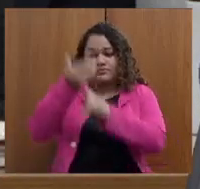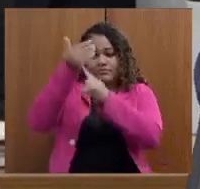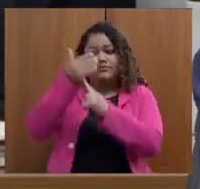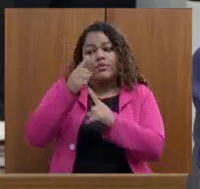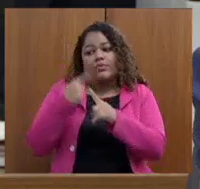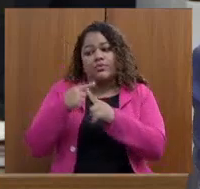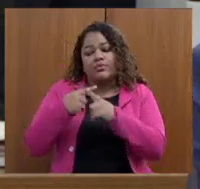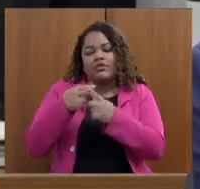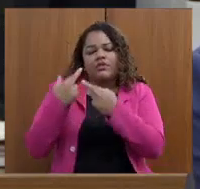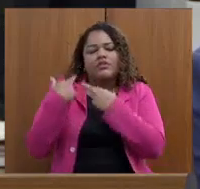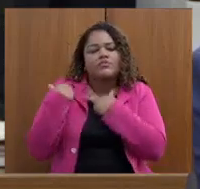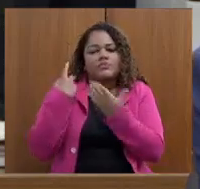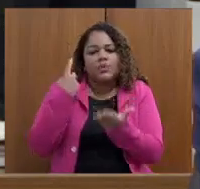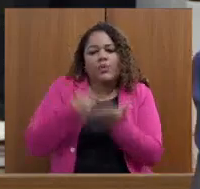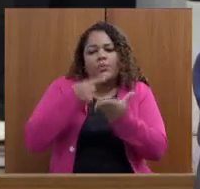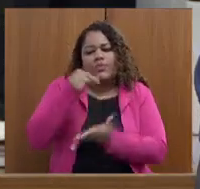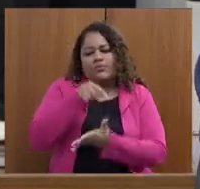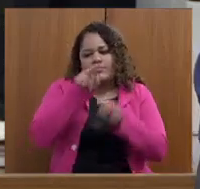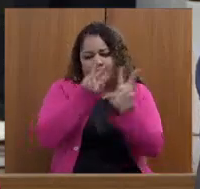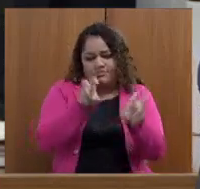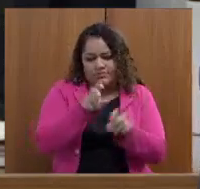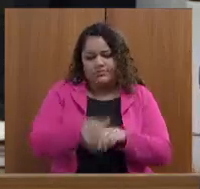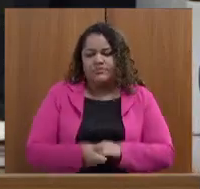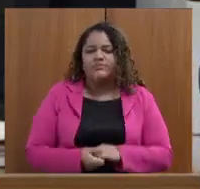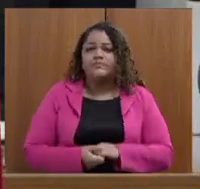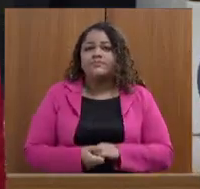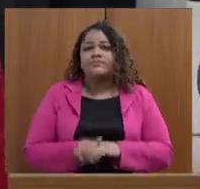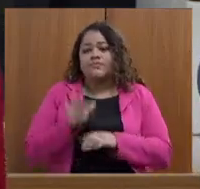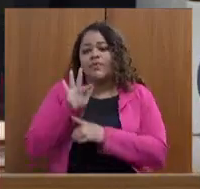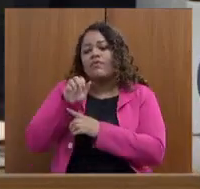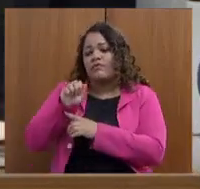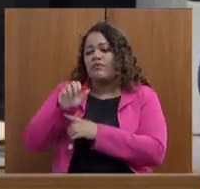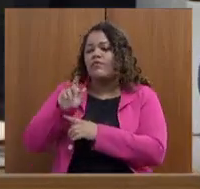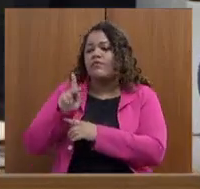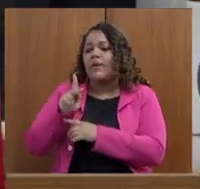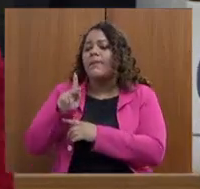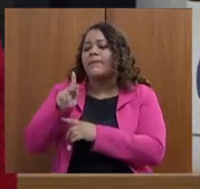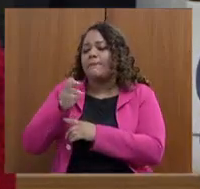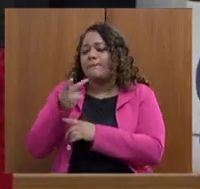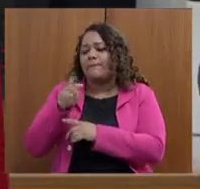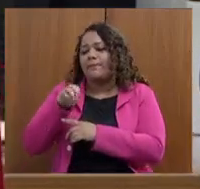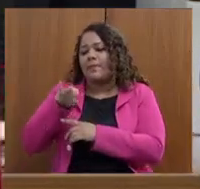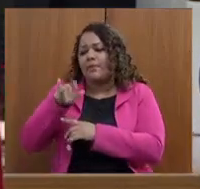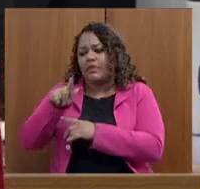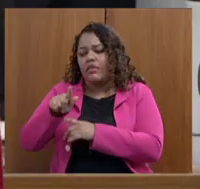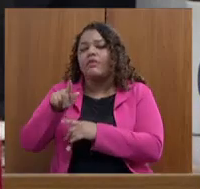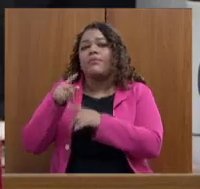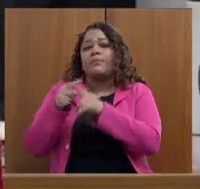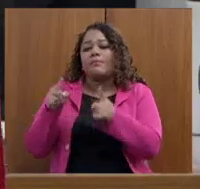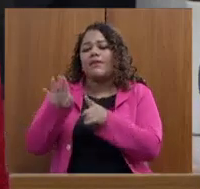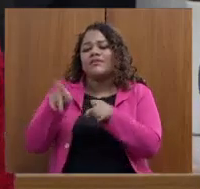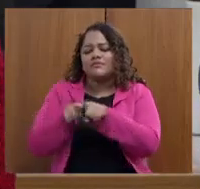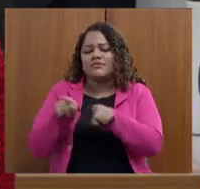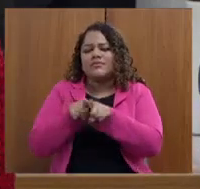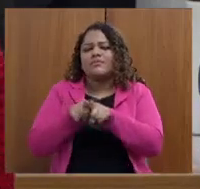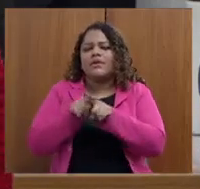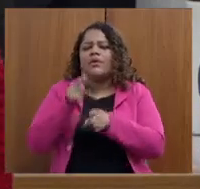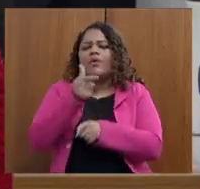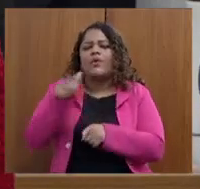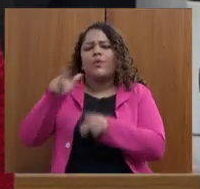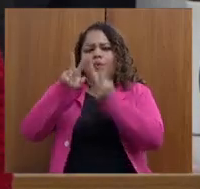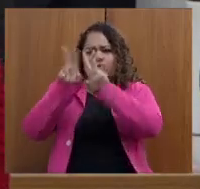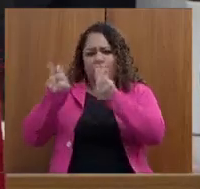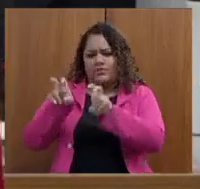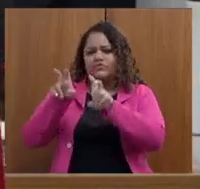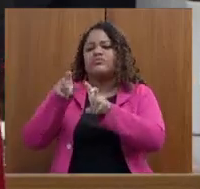debate então eu vou tratar dessa amiga mas eu vou tratar de alguns outros assuntos que eu quero me dedicar na